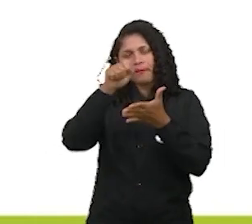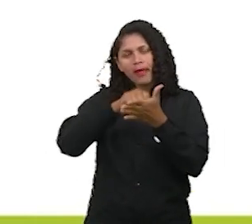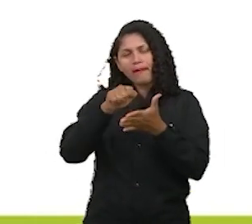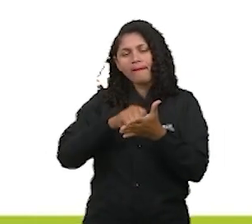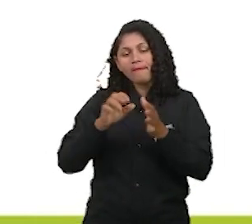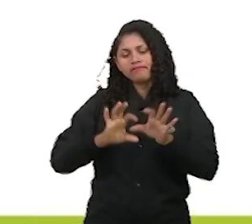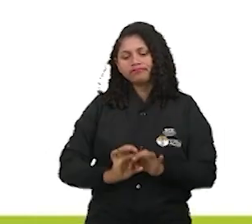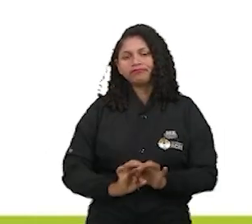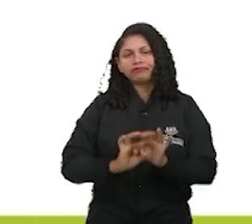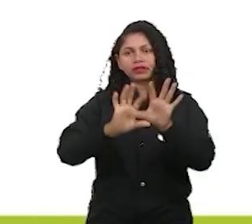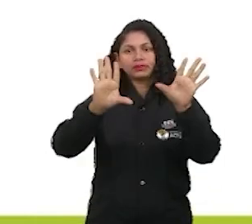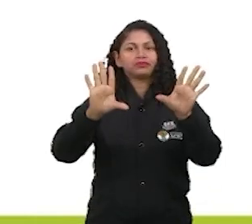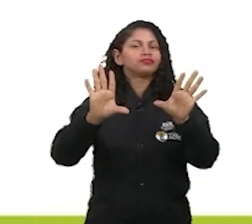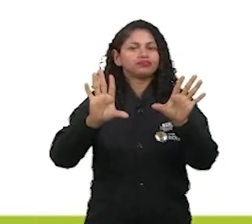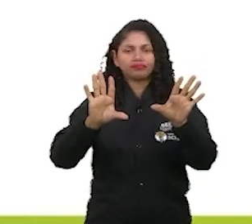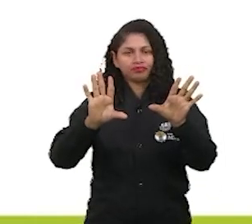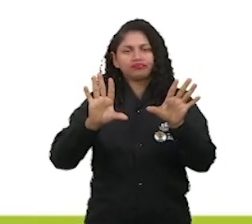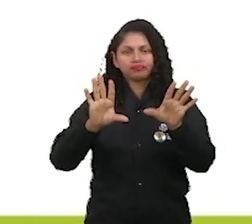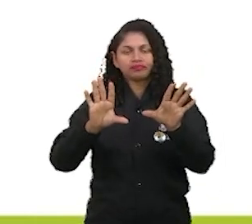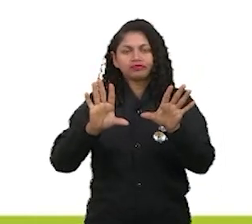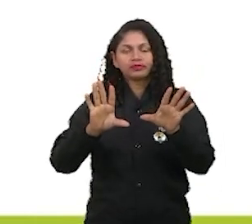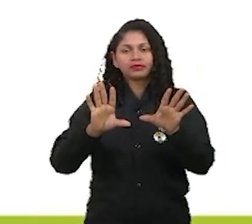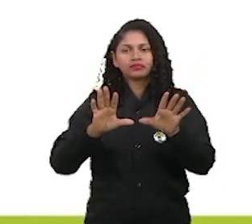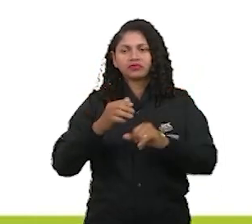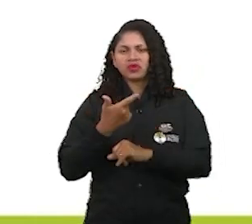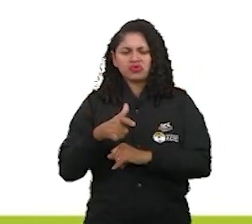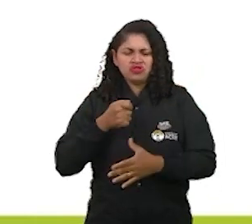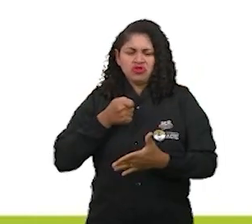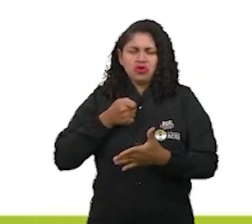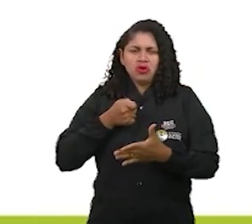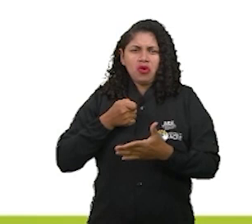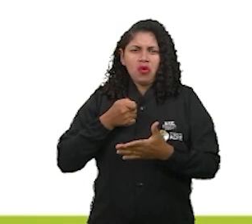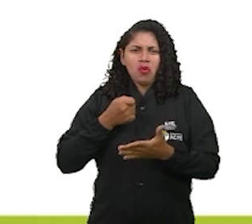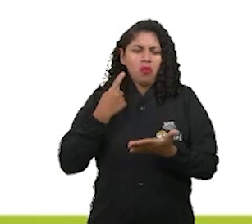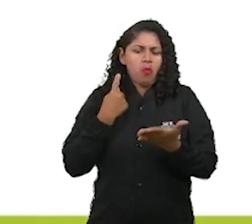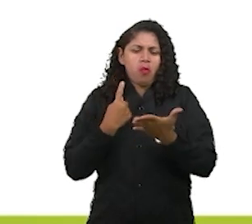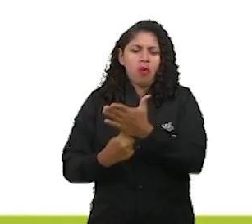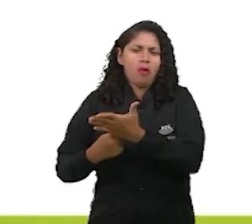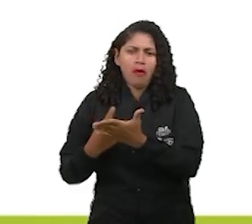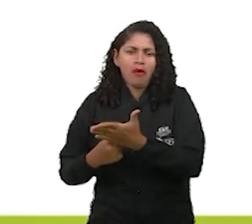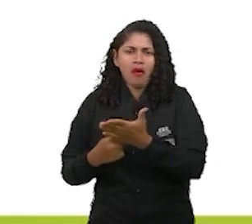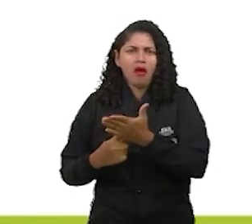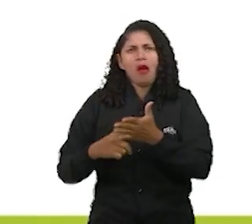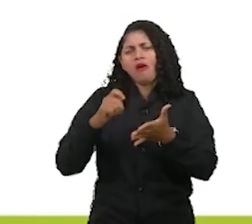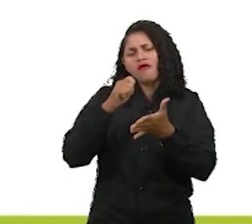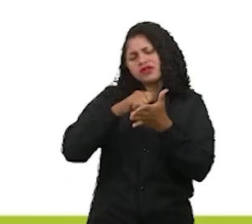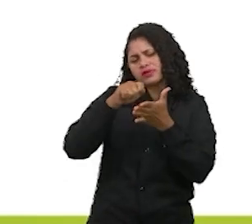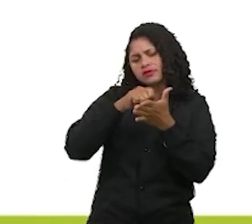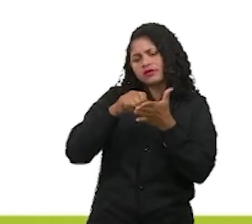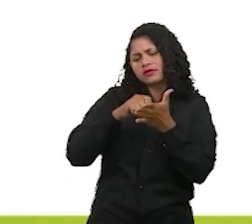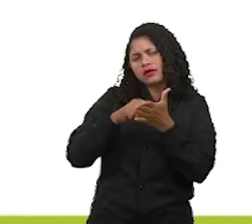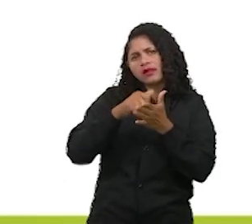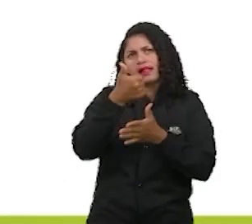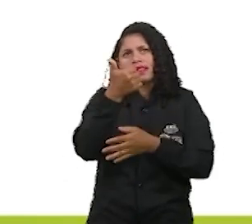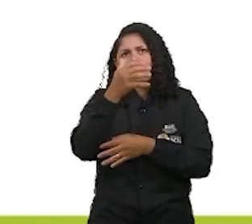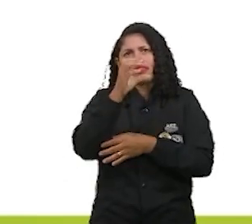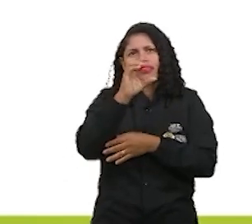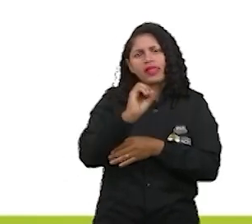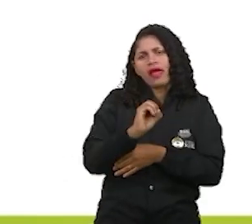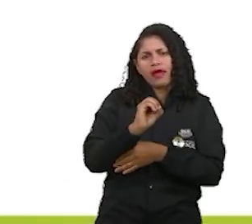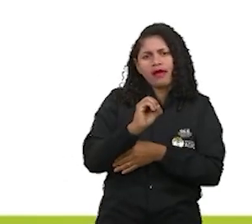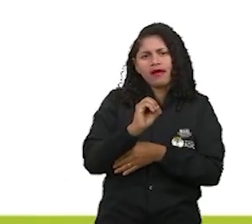versos livres, ou seja, sem métrica, sem aquele compromisso, vou escrever aqui 10 sílabas